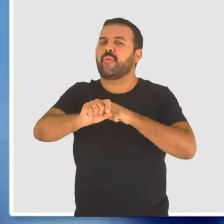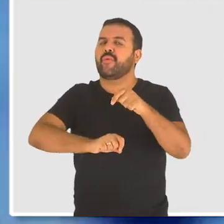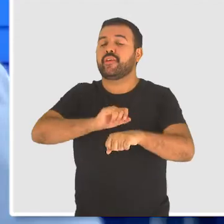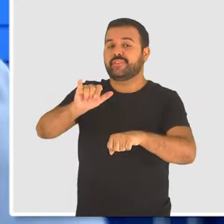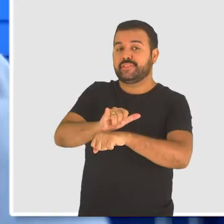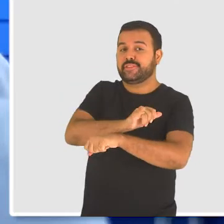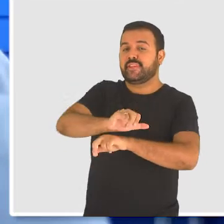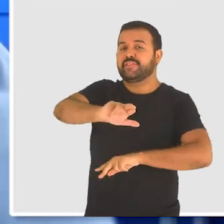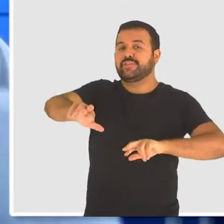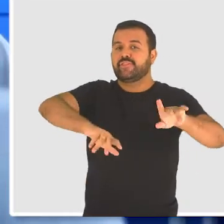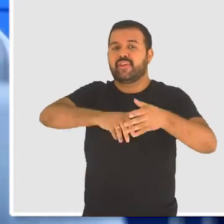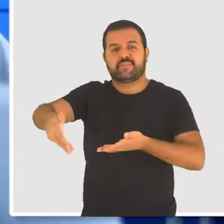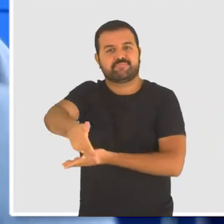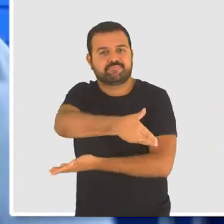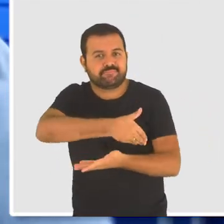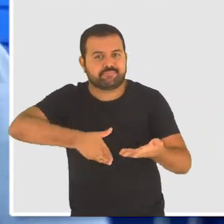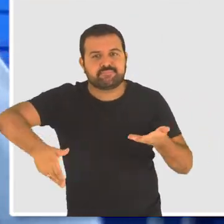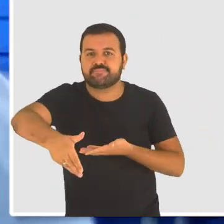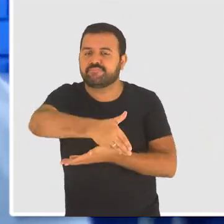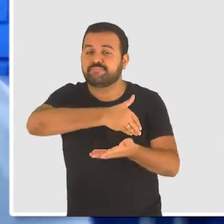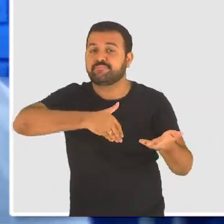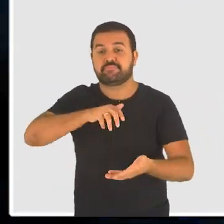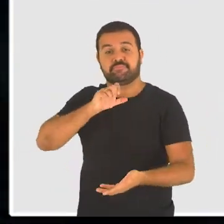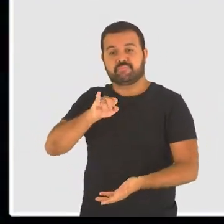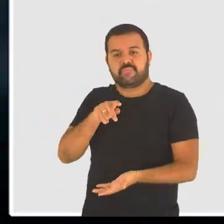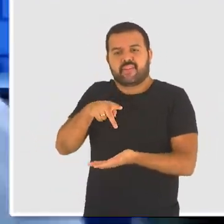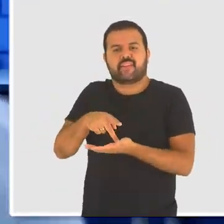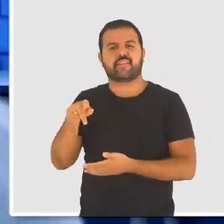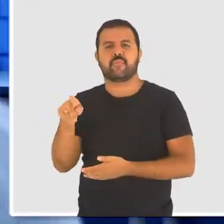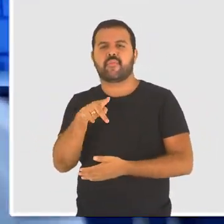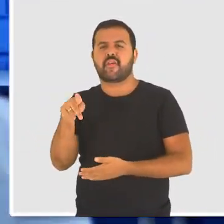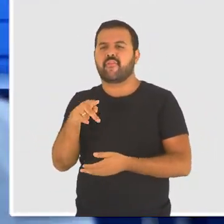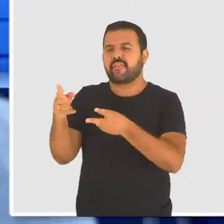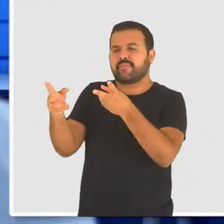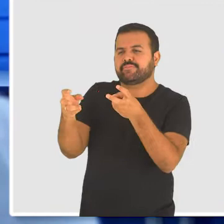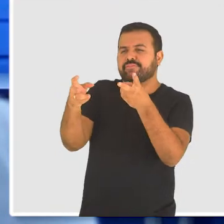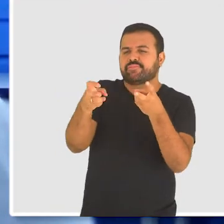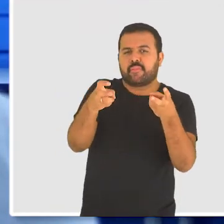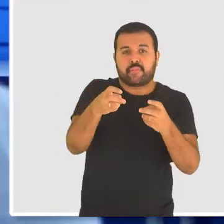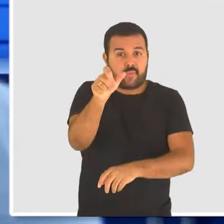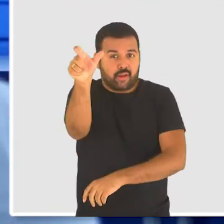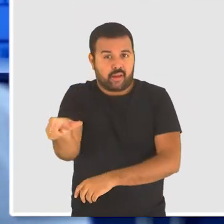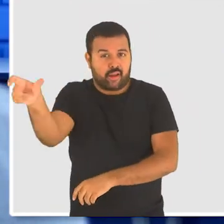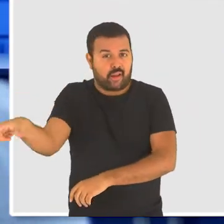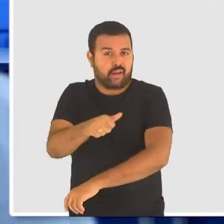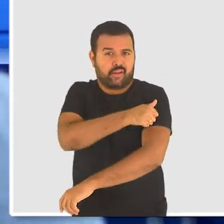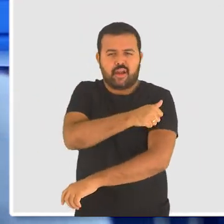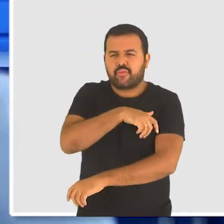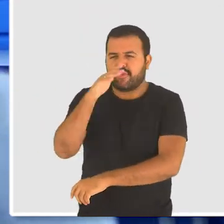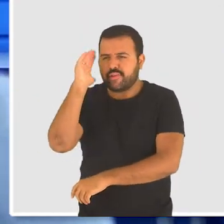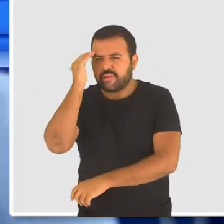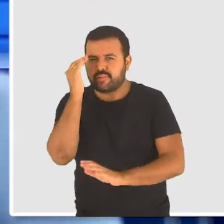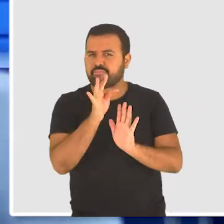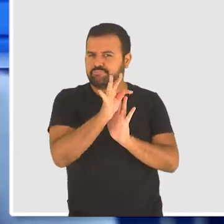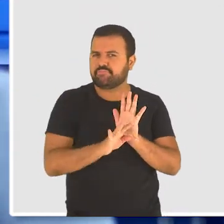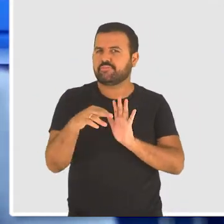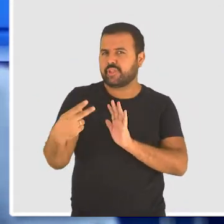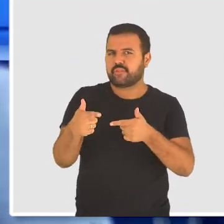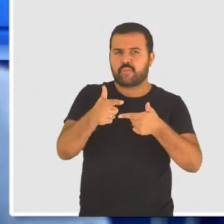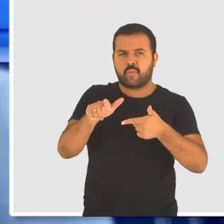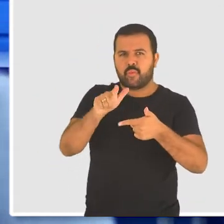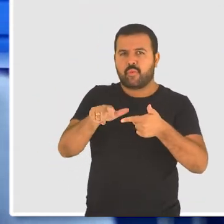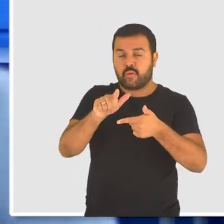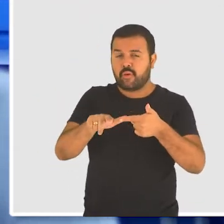o compartilhamento das diferentes estratégias, se o professor está se preocupando com a compreensão